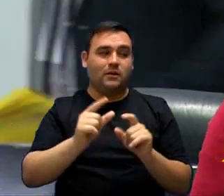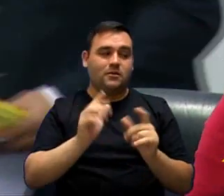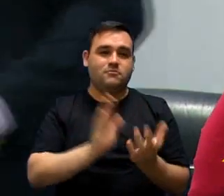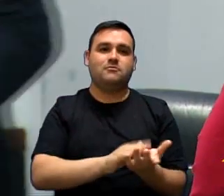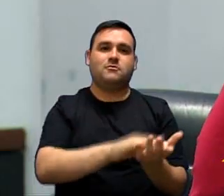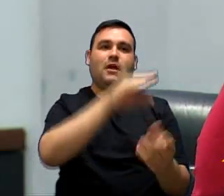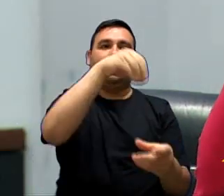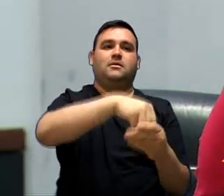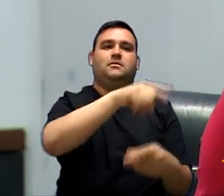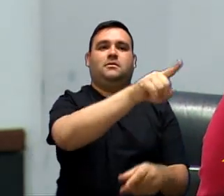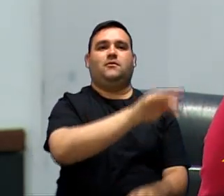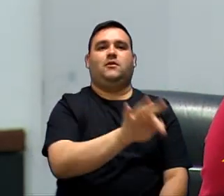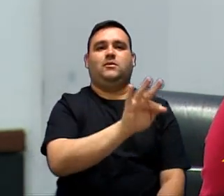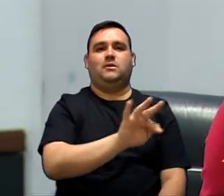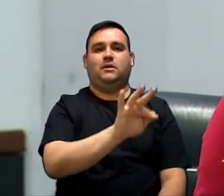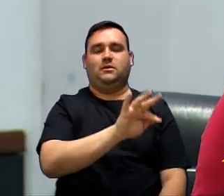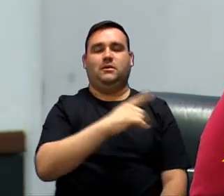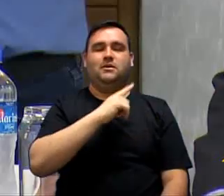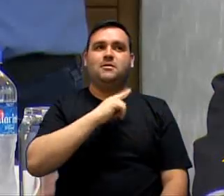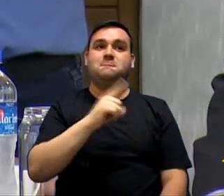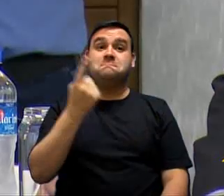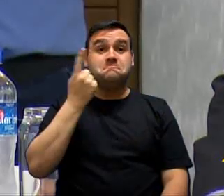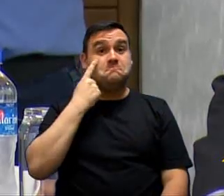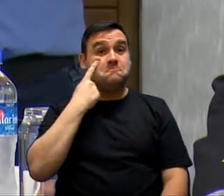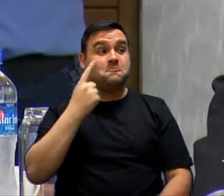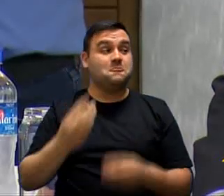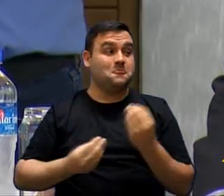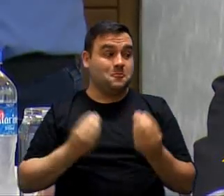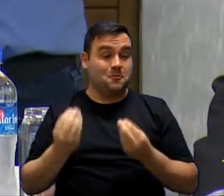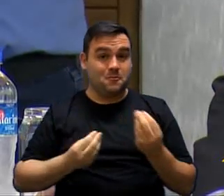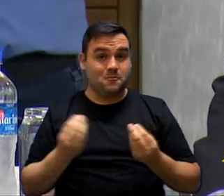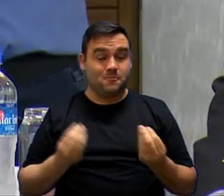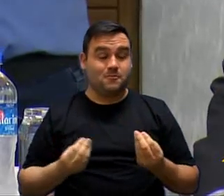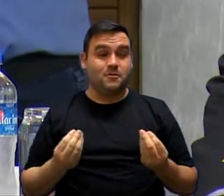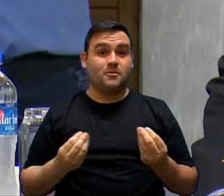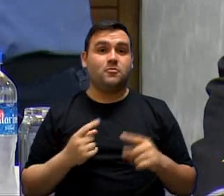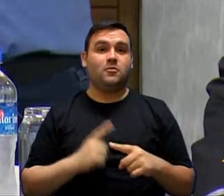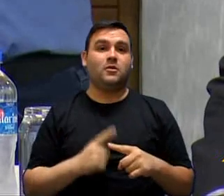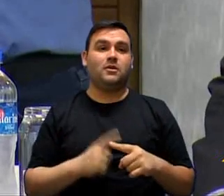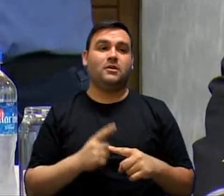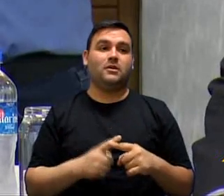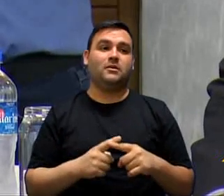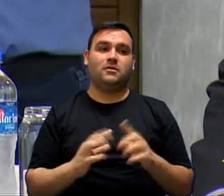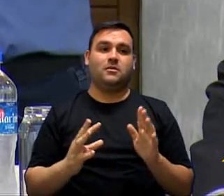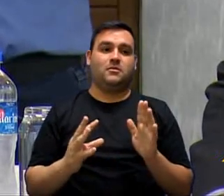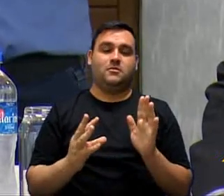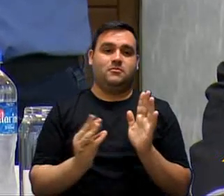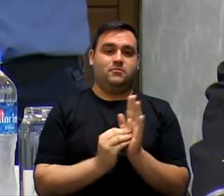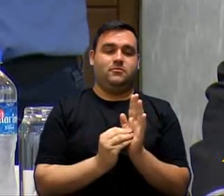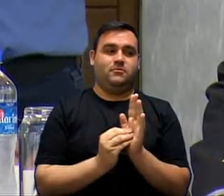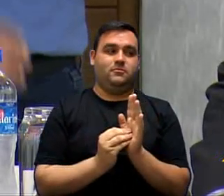da Faculdade de Direito. Iremos ver como que faremos isso, vereadora Cíntia, porque não consta,